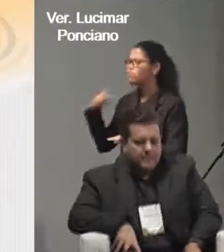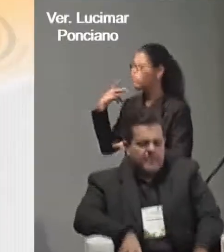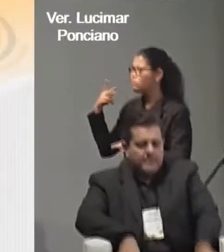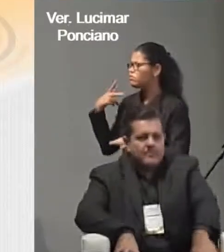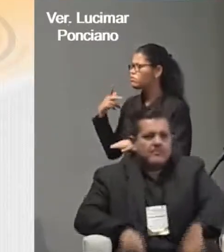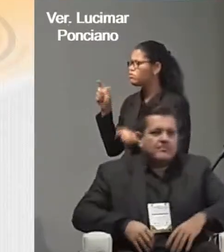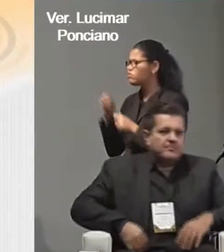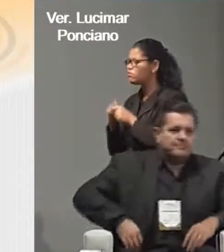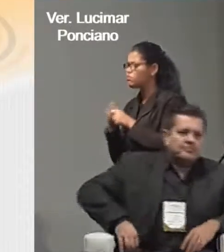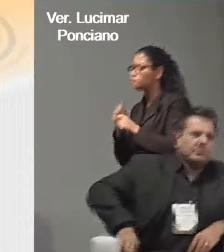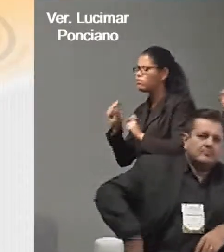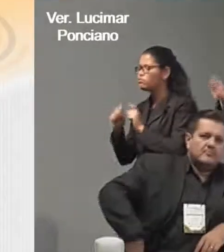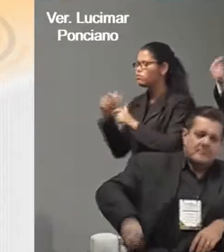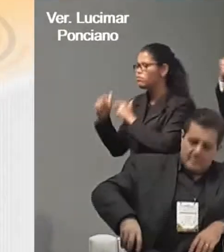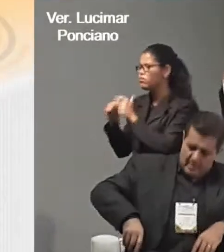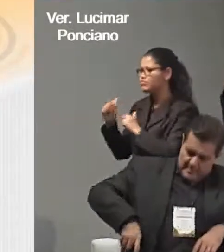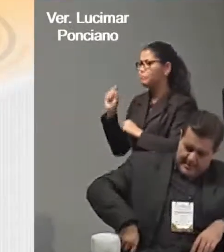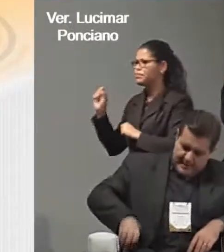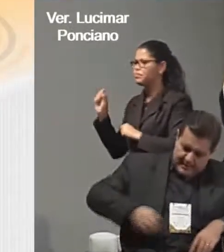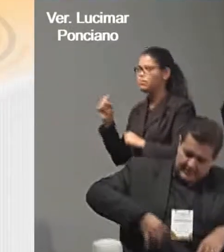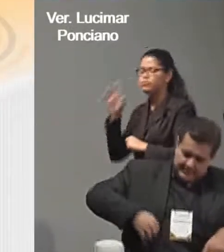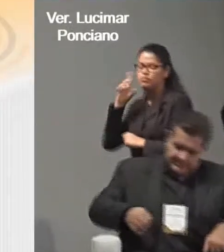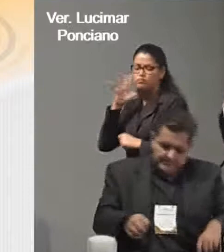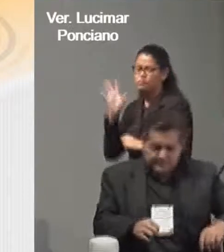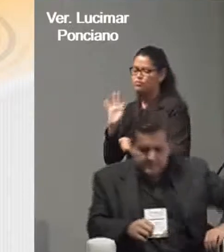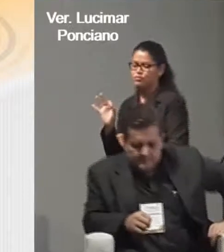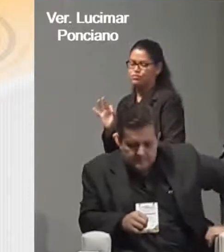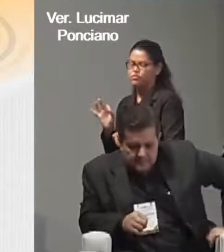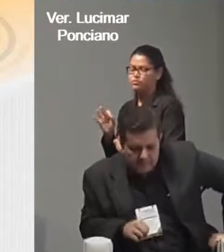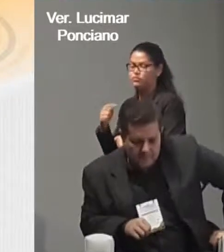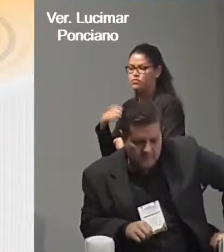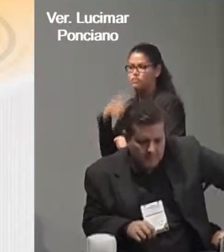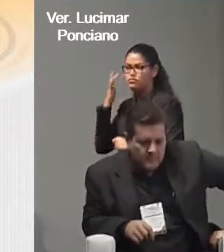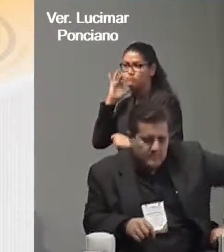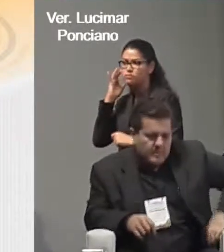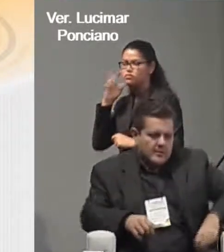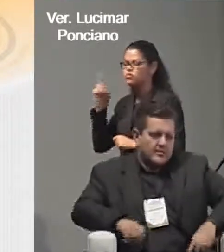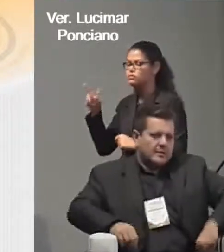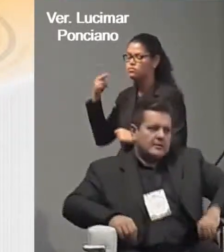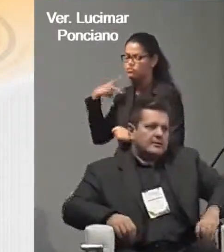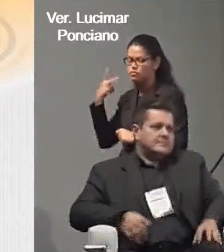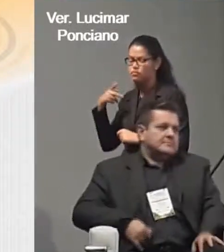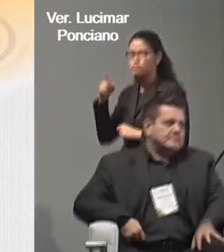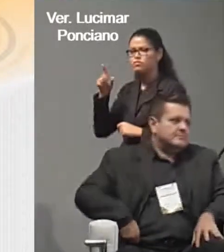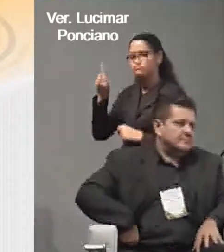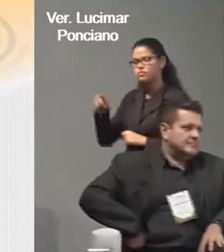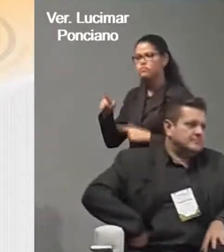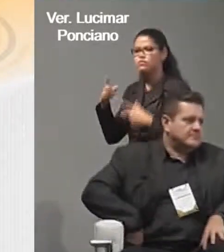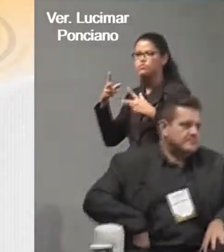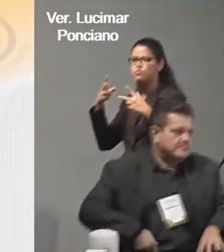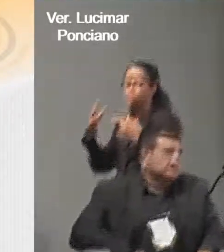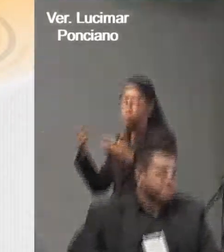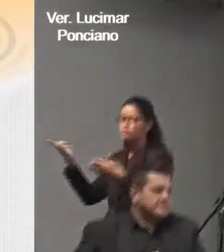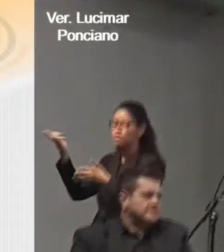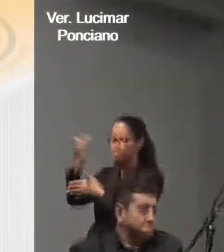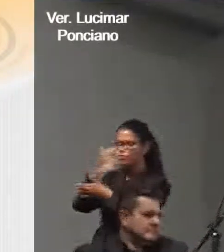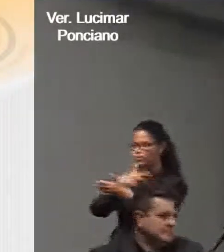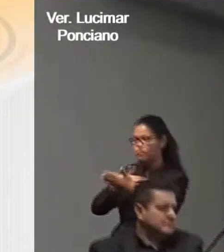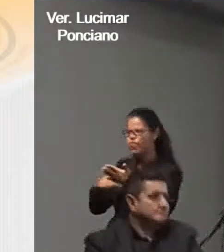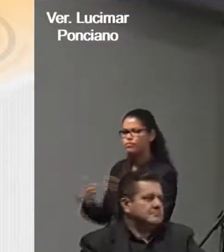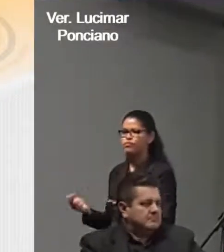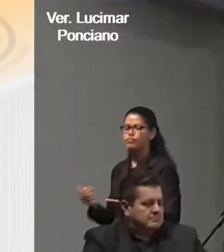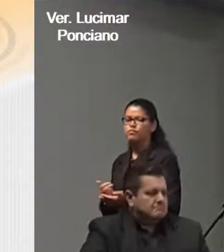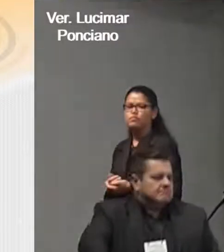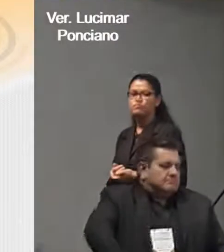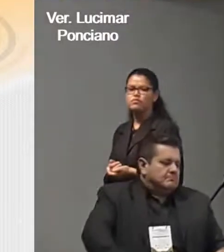política, que é a arte. Para mim, a política é a arte, é a habilidade no trato das relações humanas visando